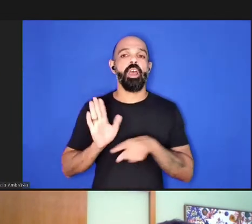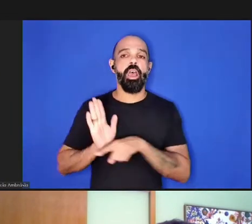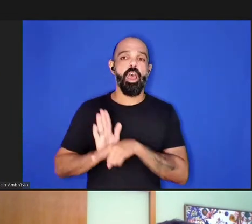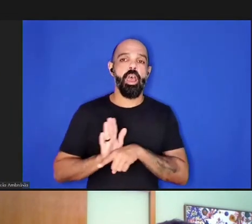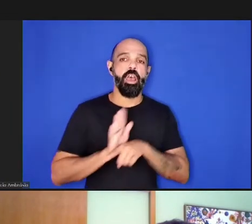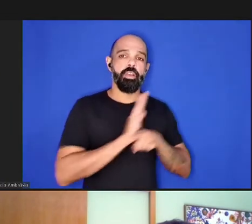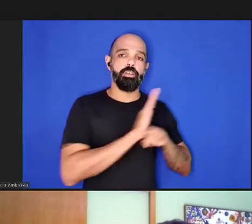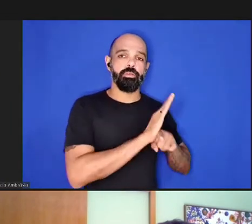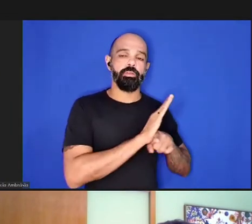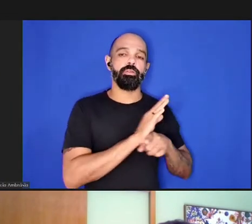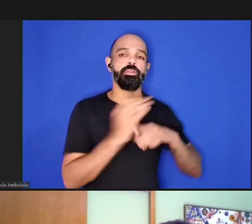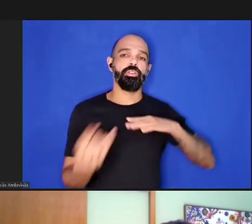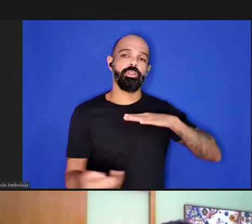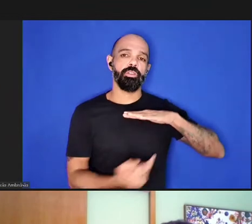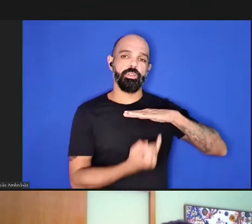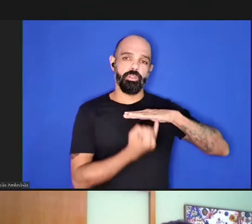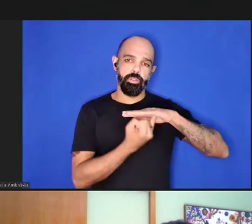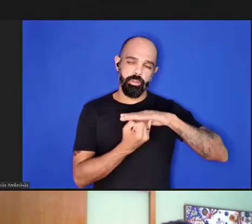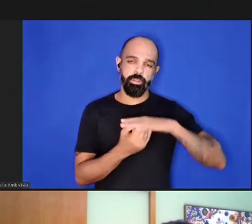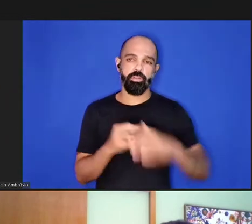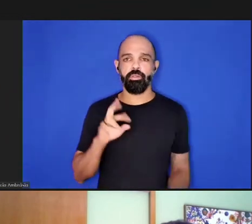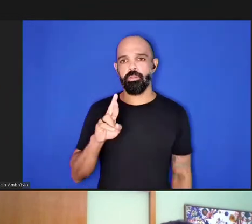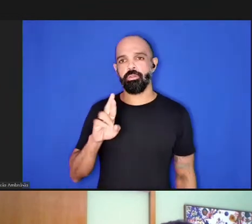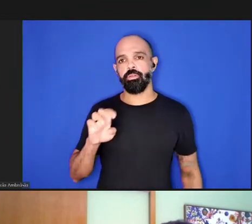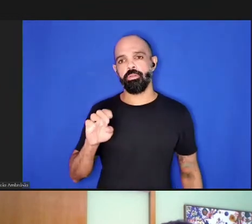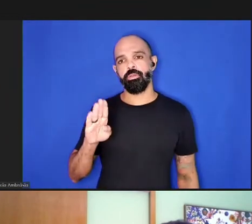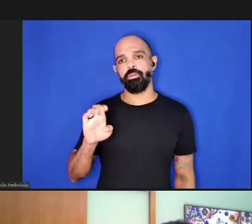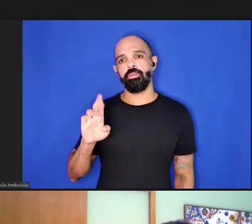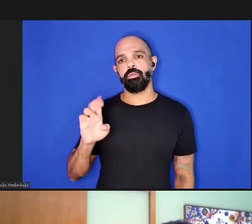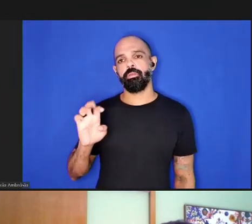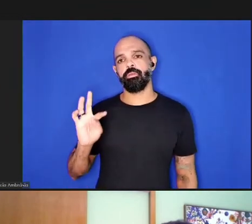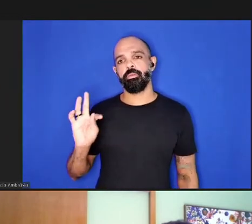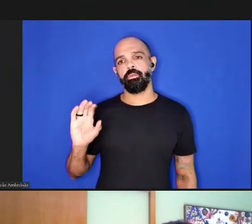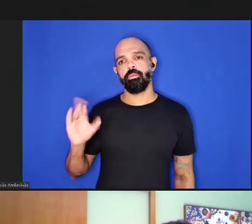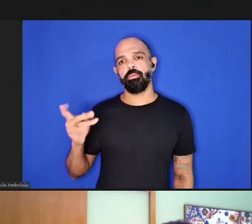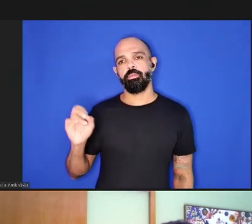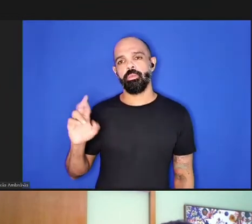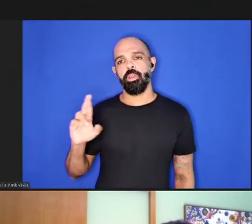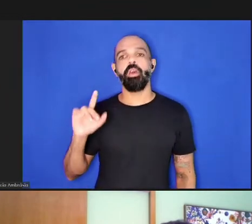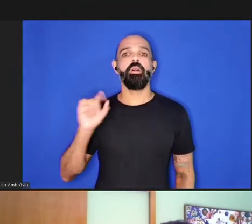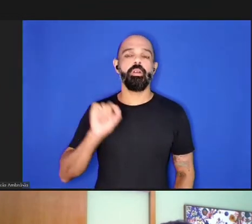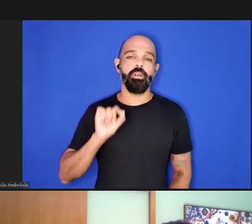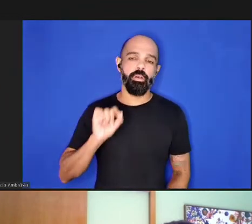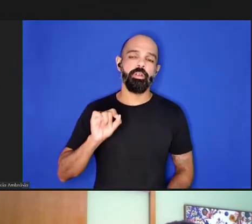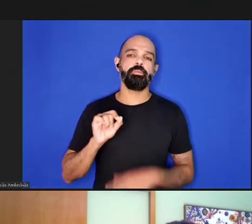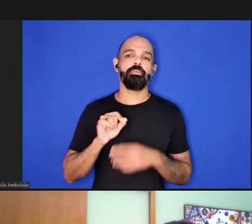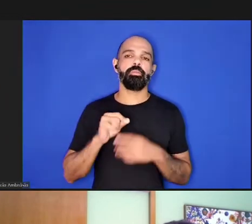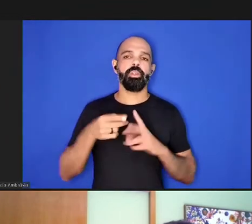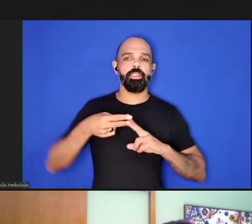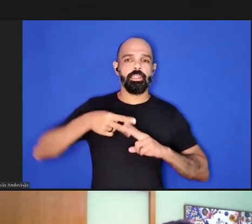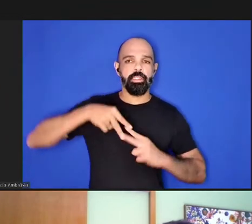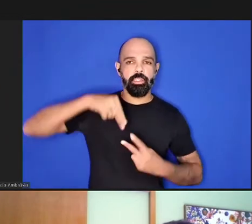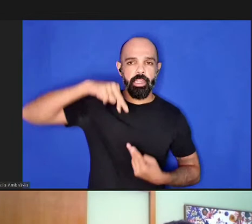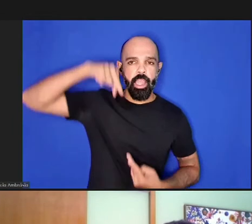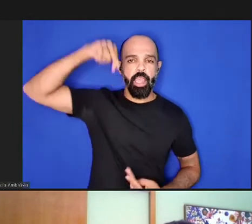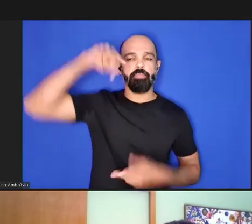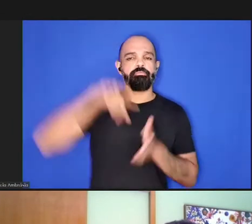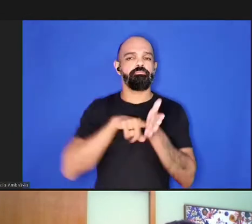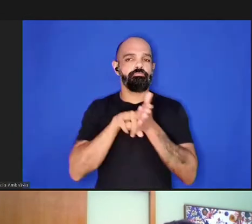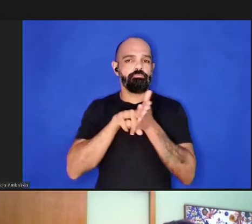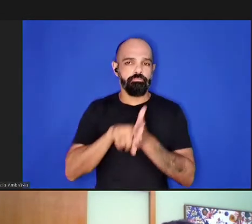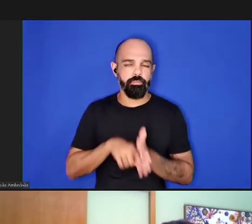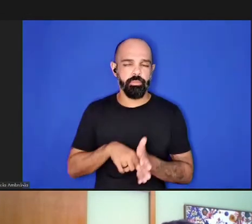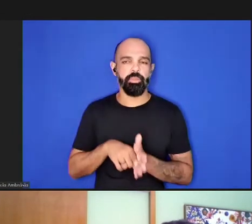Instituto Robert Koch também para sequenciamento de DNA dos espécimens,